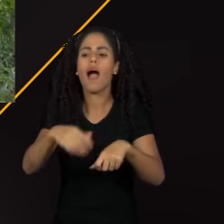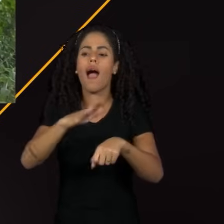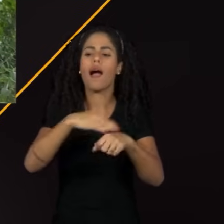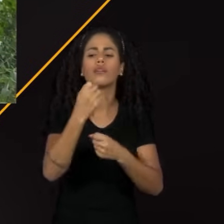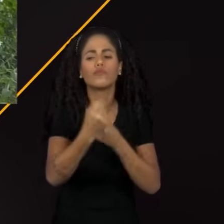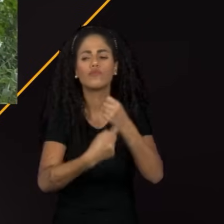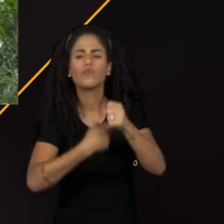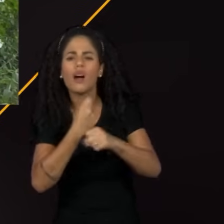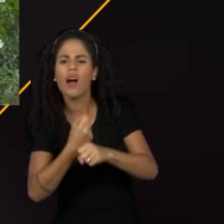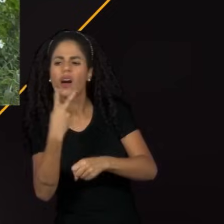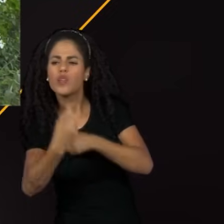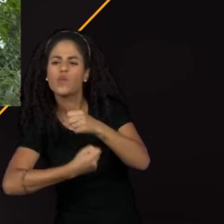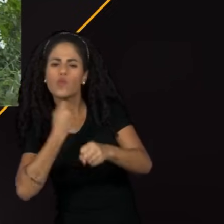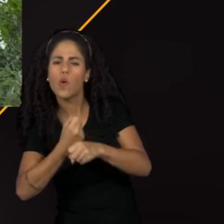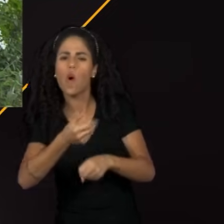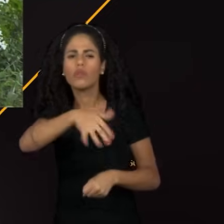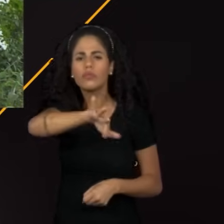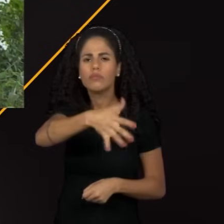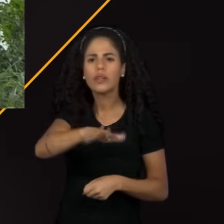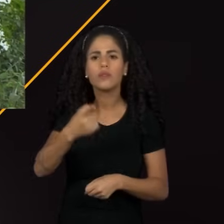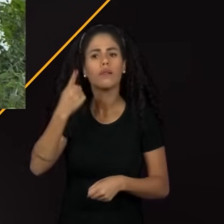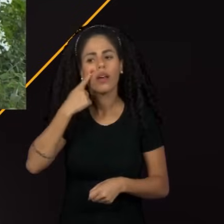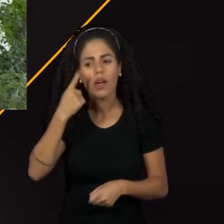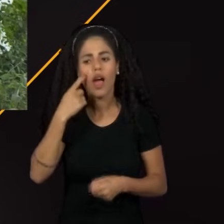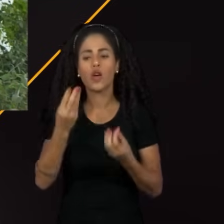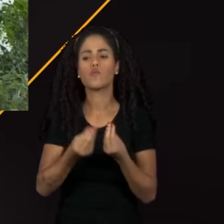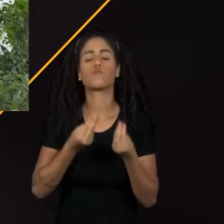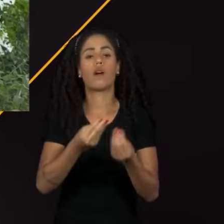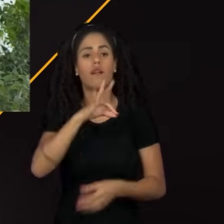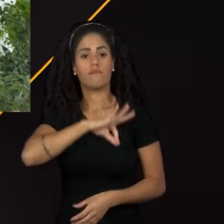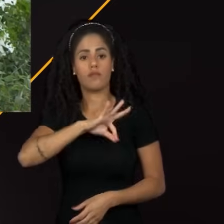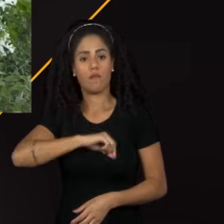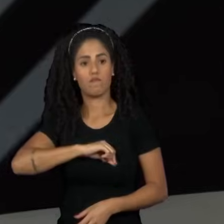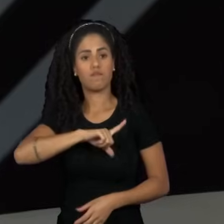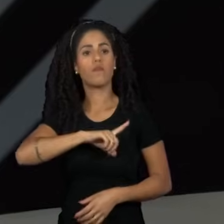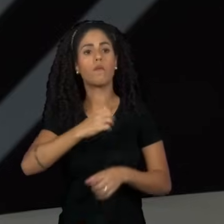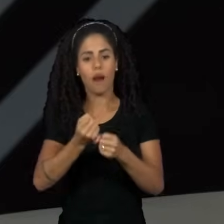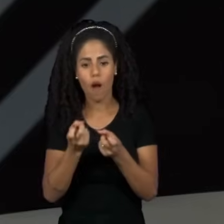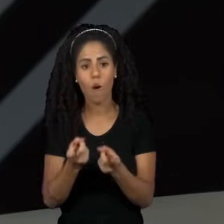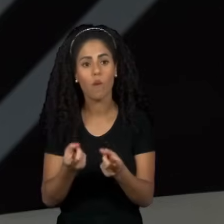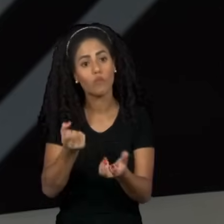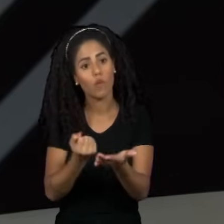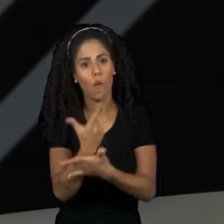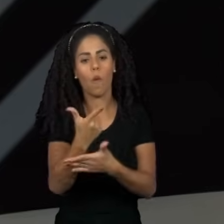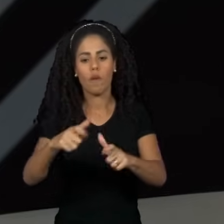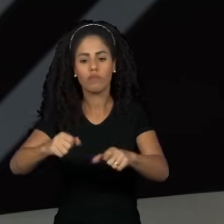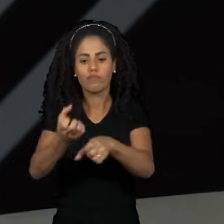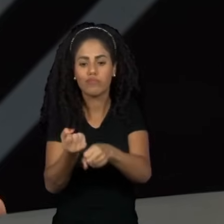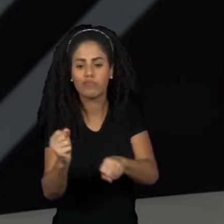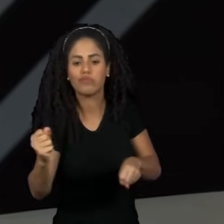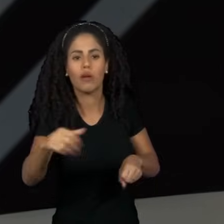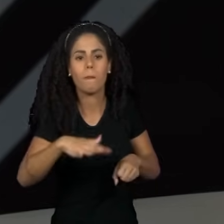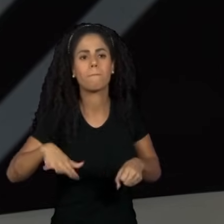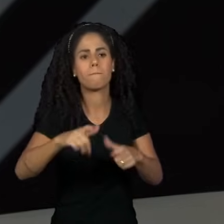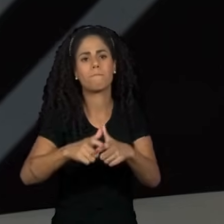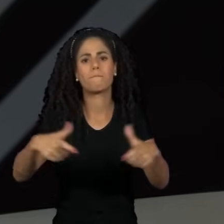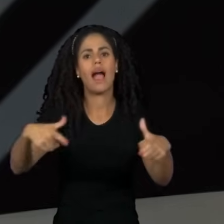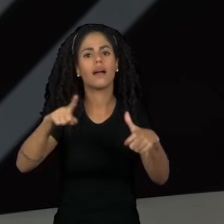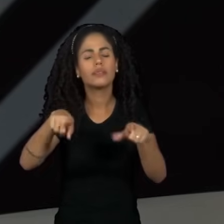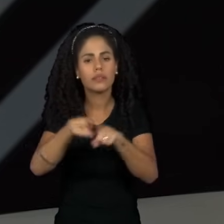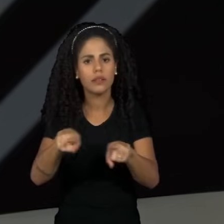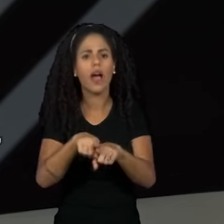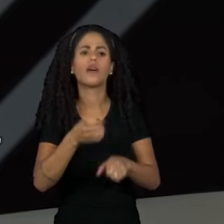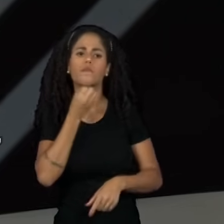te ofereço dinheiro para comprar uma terra maior. A operação das 2 fazendas deles deu lucro, e